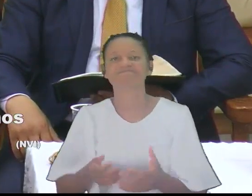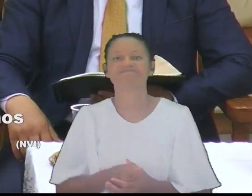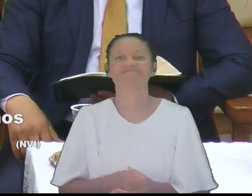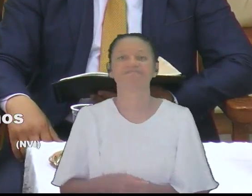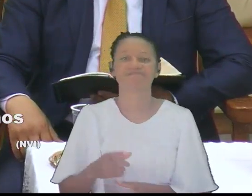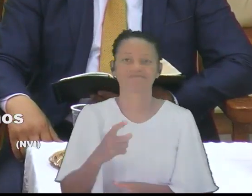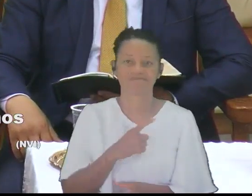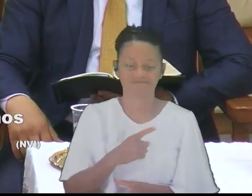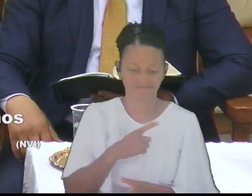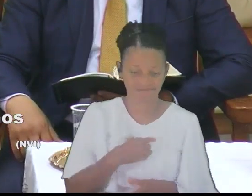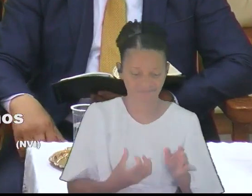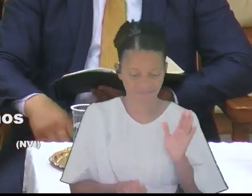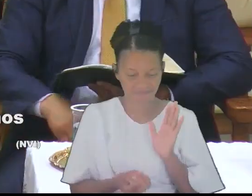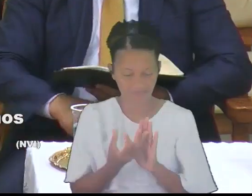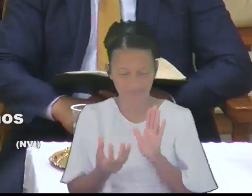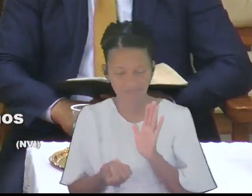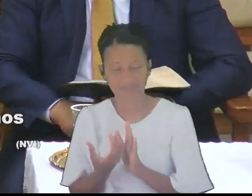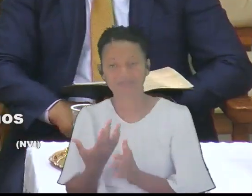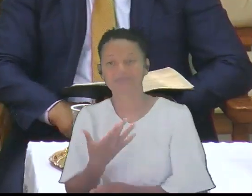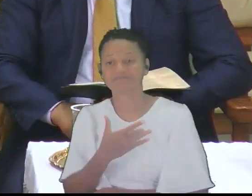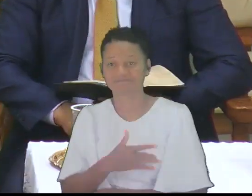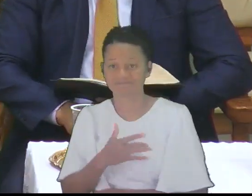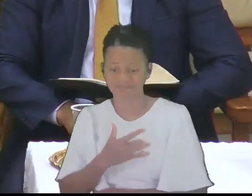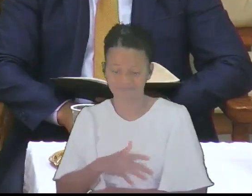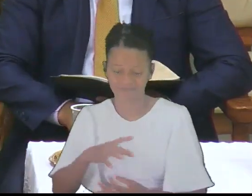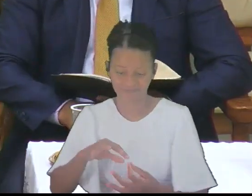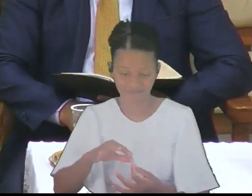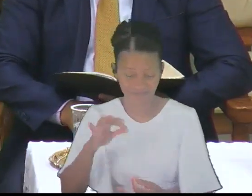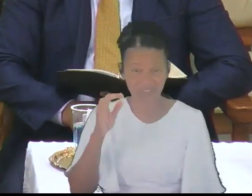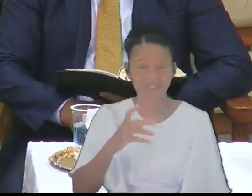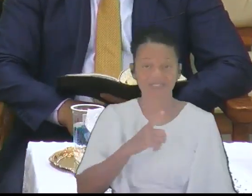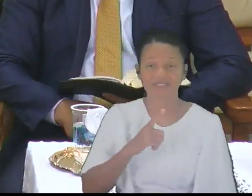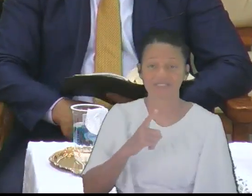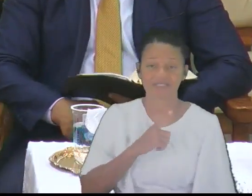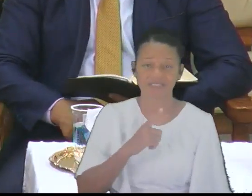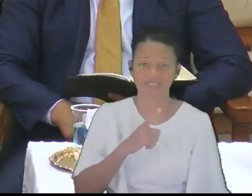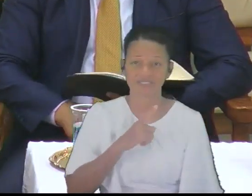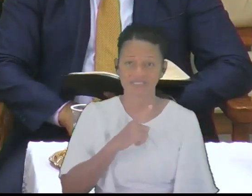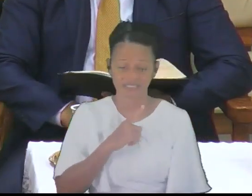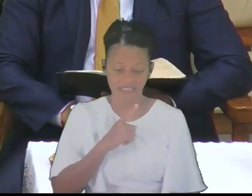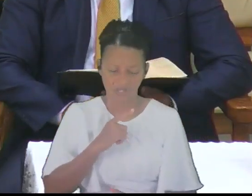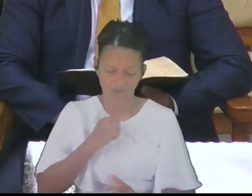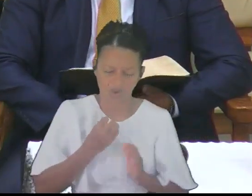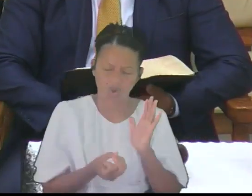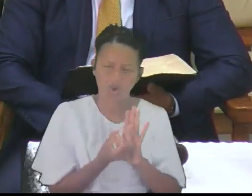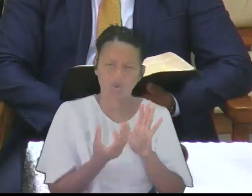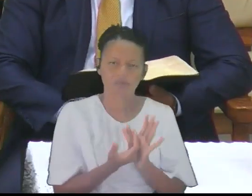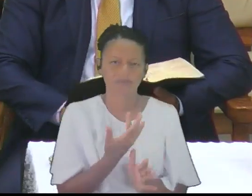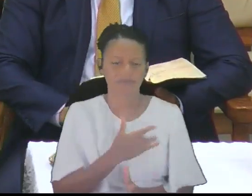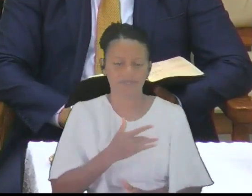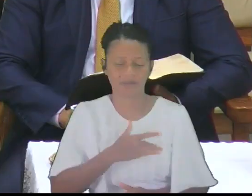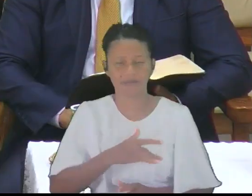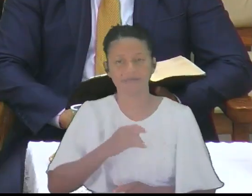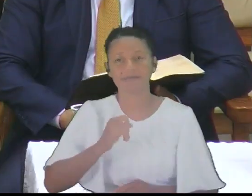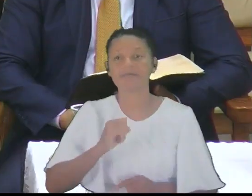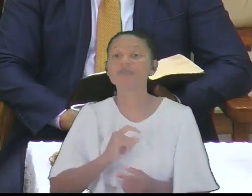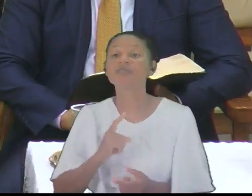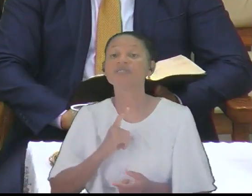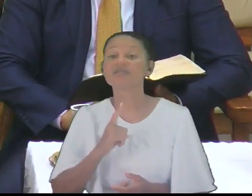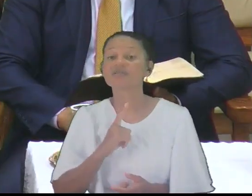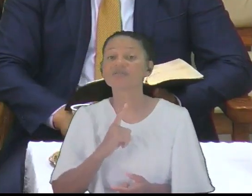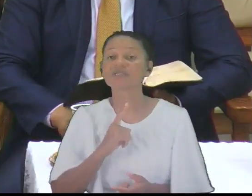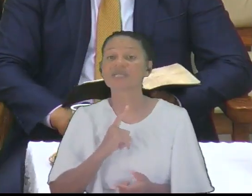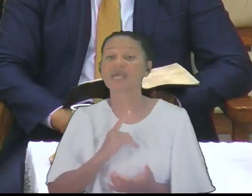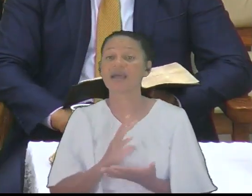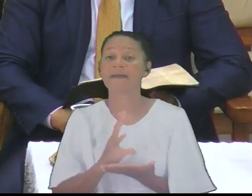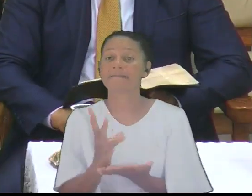Existem obras de misericórdia espirituais e existem obras de misericórdias materiais. O importante é que você se importe